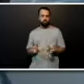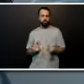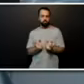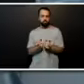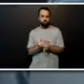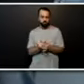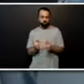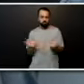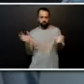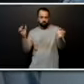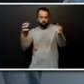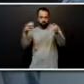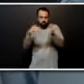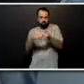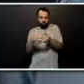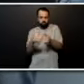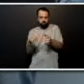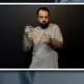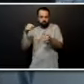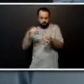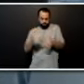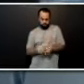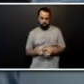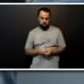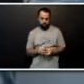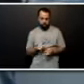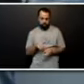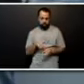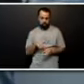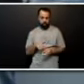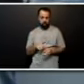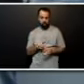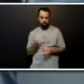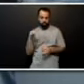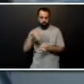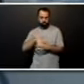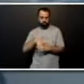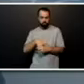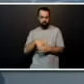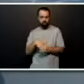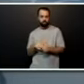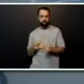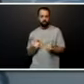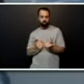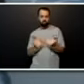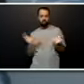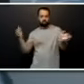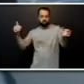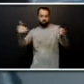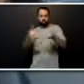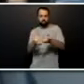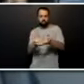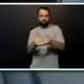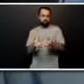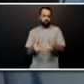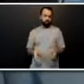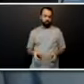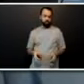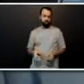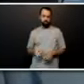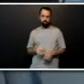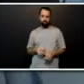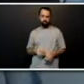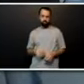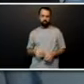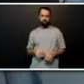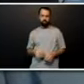conjunto, esse menor está contido no maior.